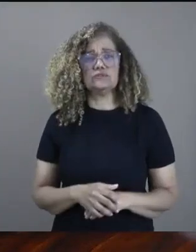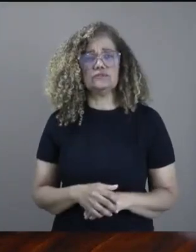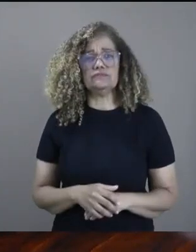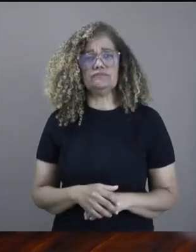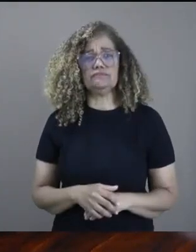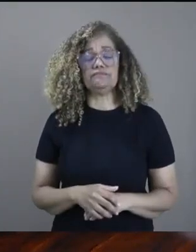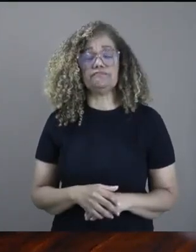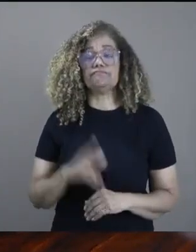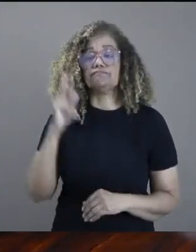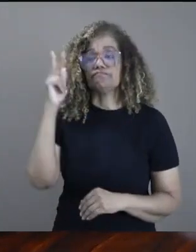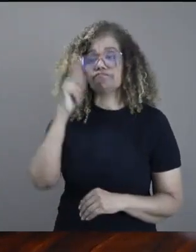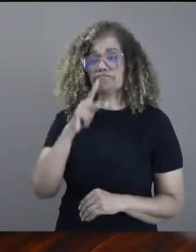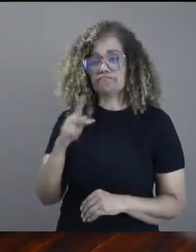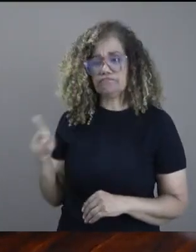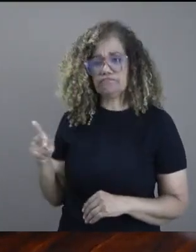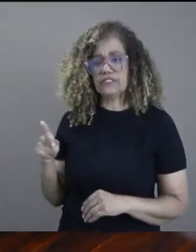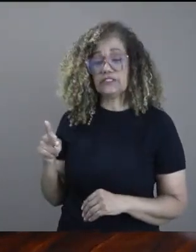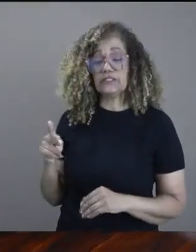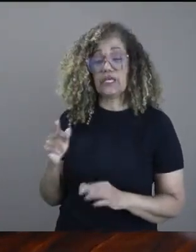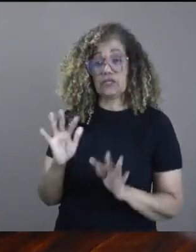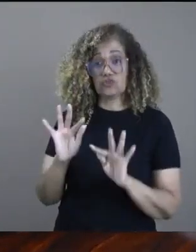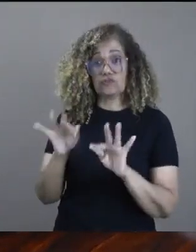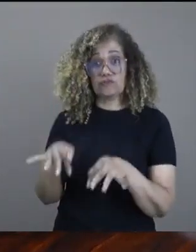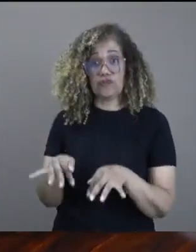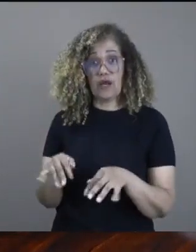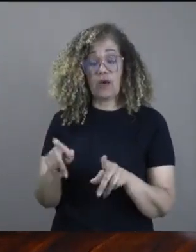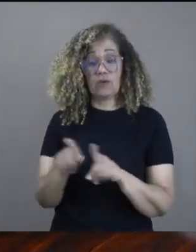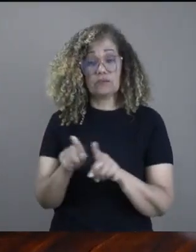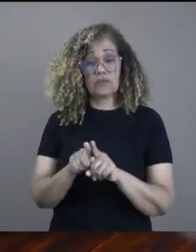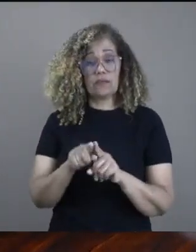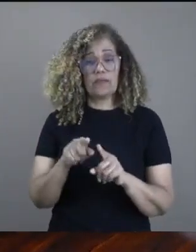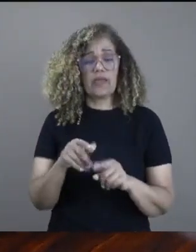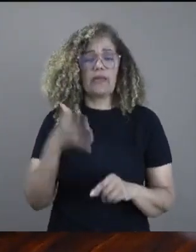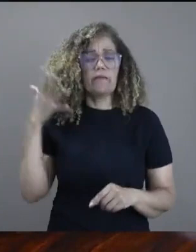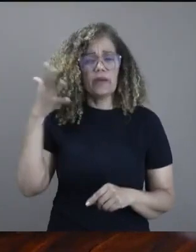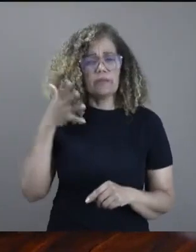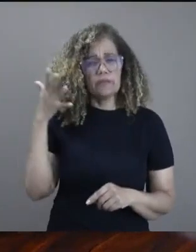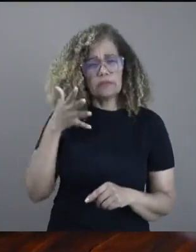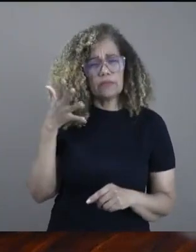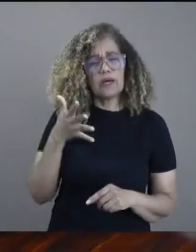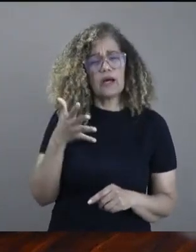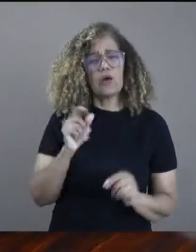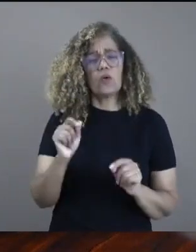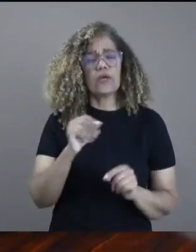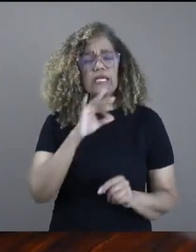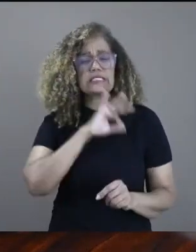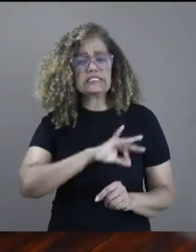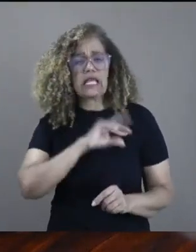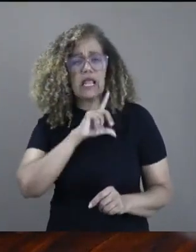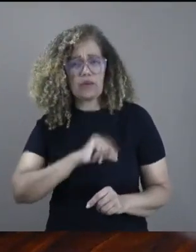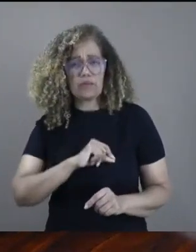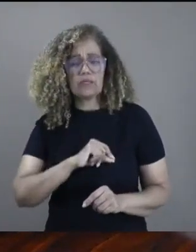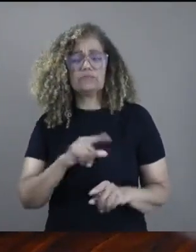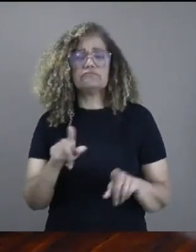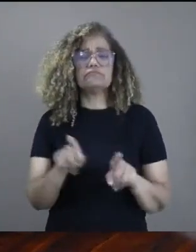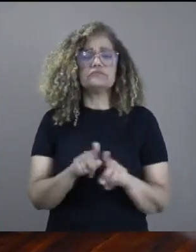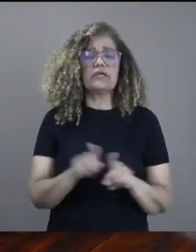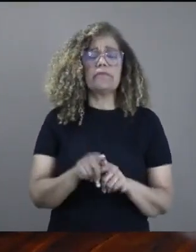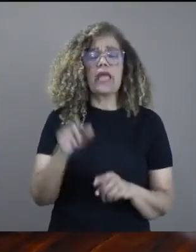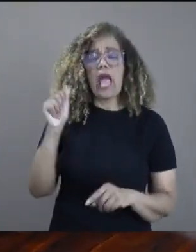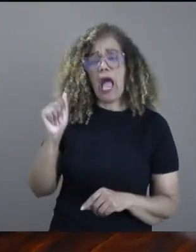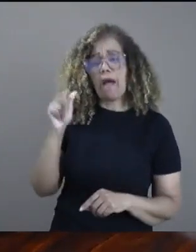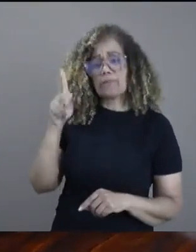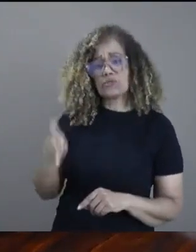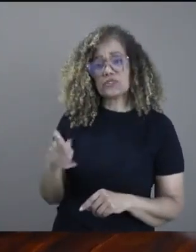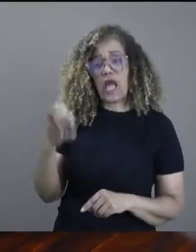senhor presidente aqui no encerramento introduzo nesse meu pronunciamento sobre salário mínimo a questão dos aposentados